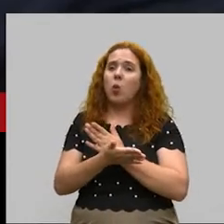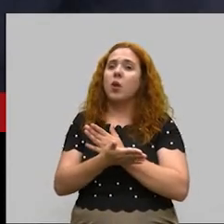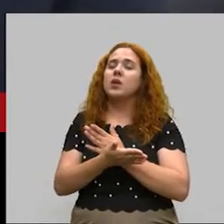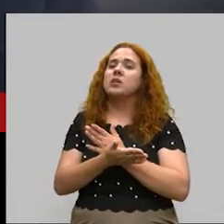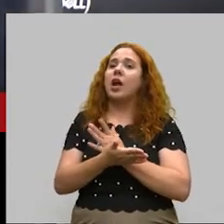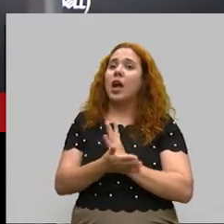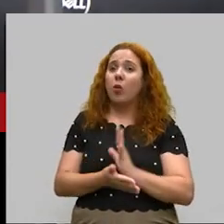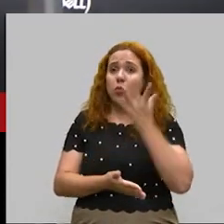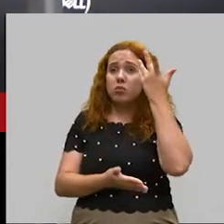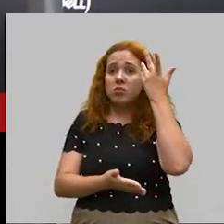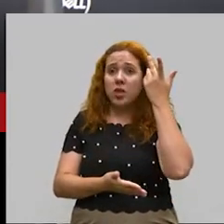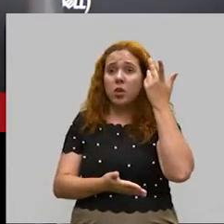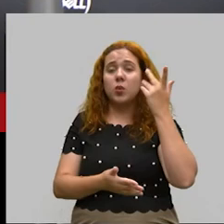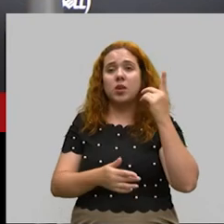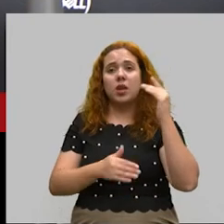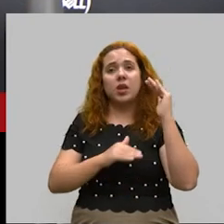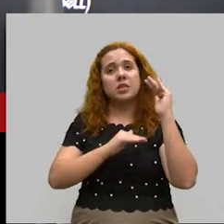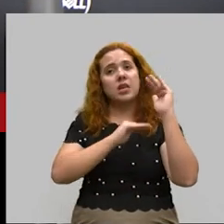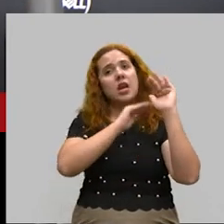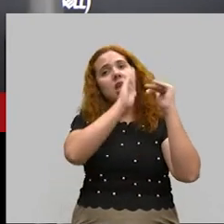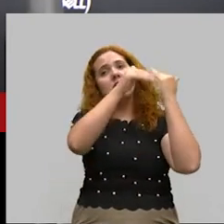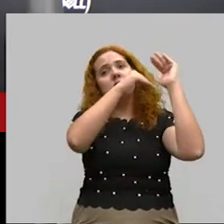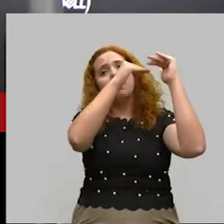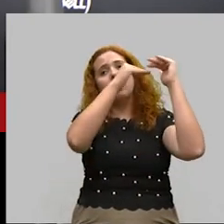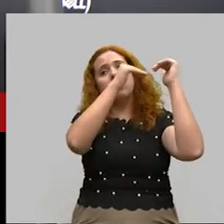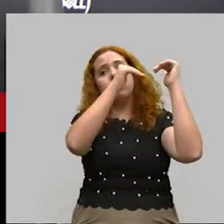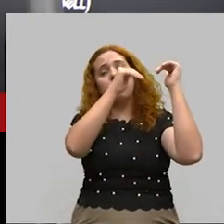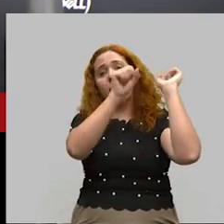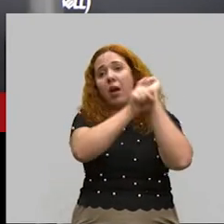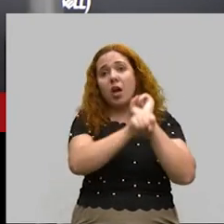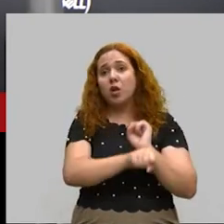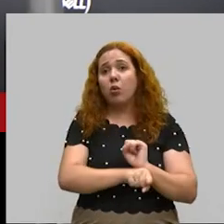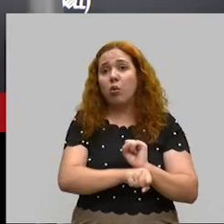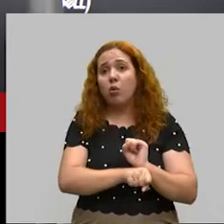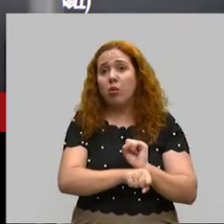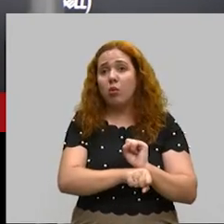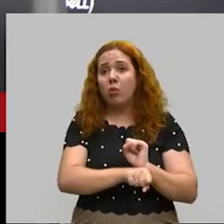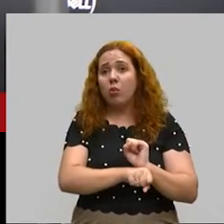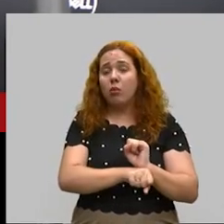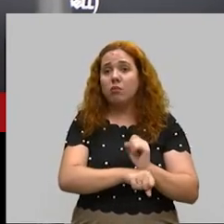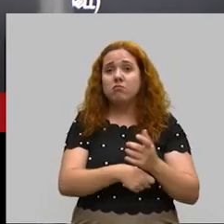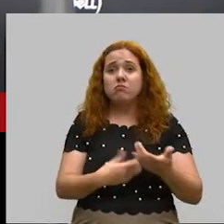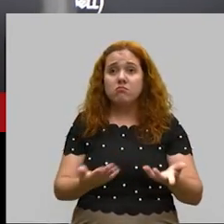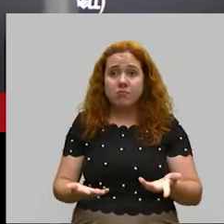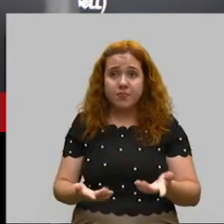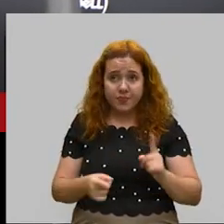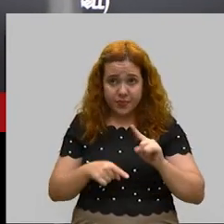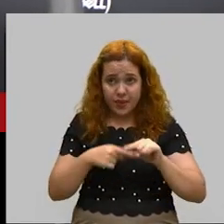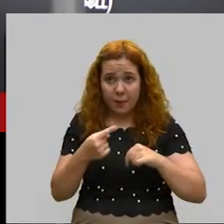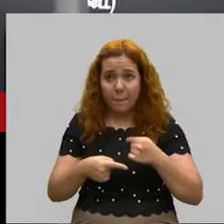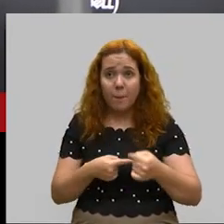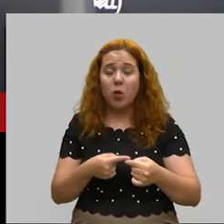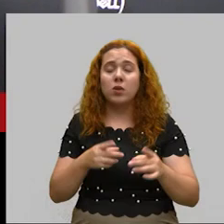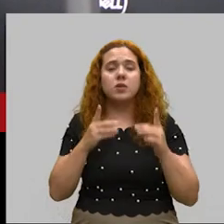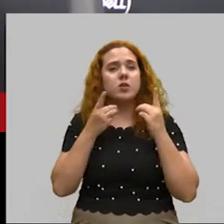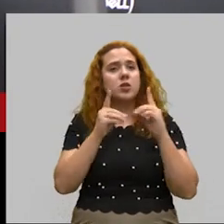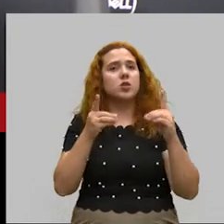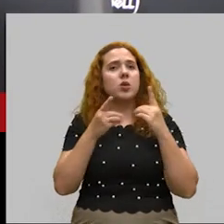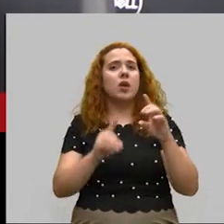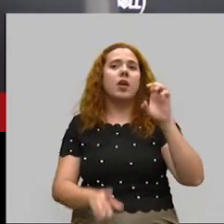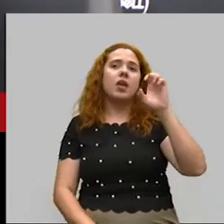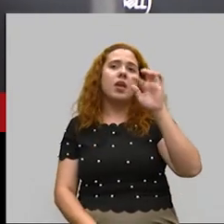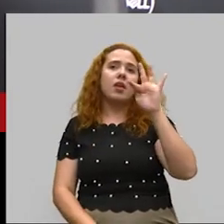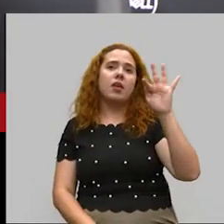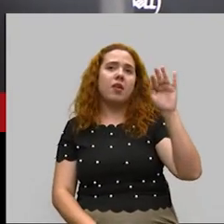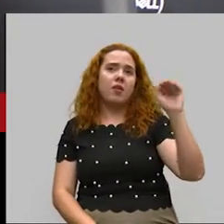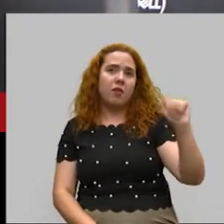escolas famíli Agrícola no Brasil depois eh quando a gente tava discutindo a criação da Efa Paulo freira